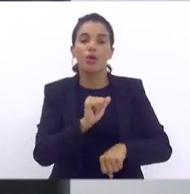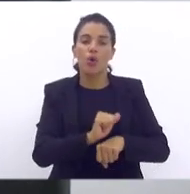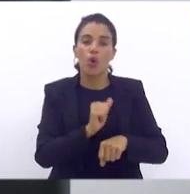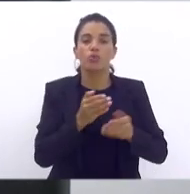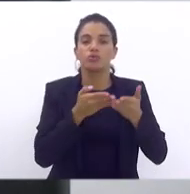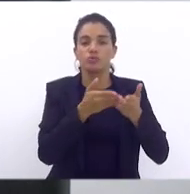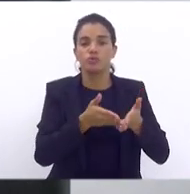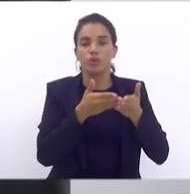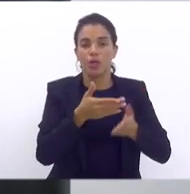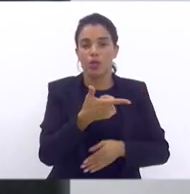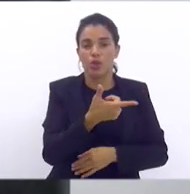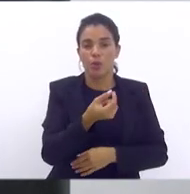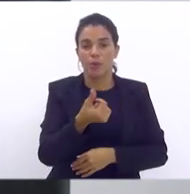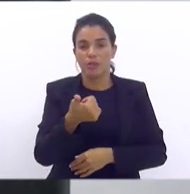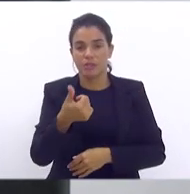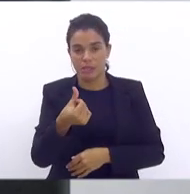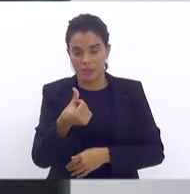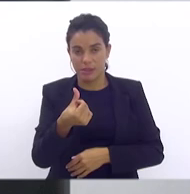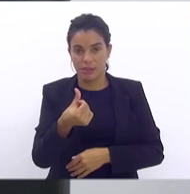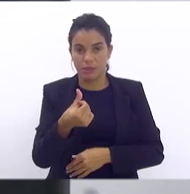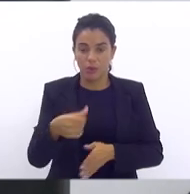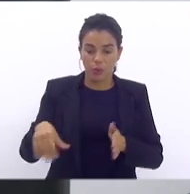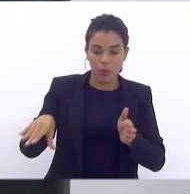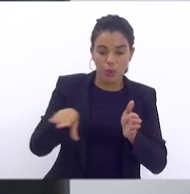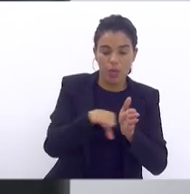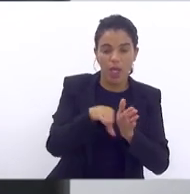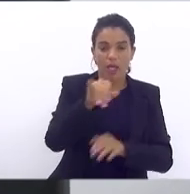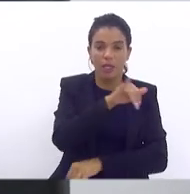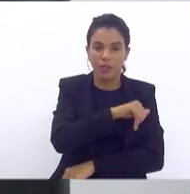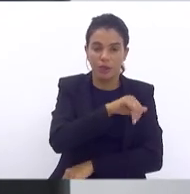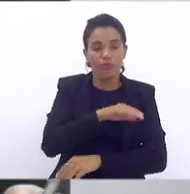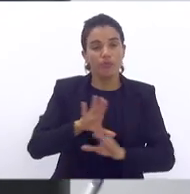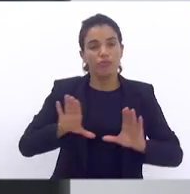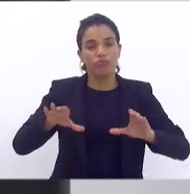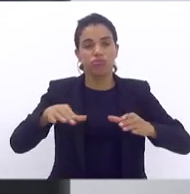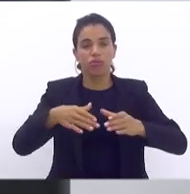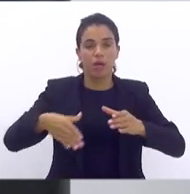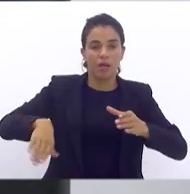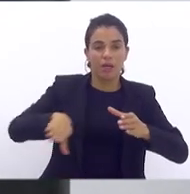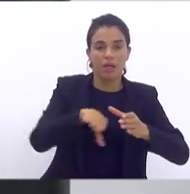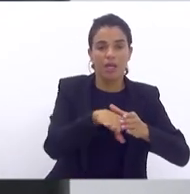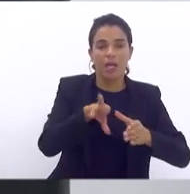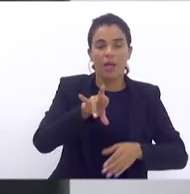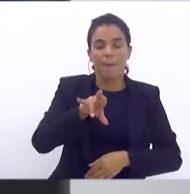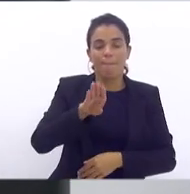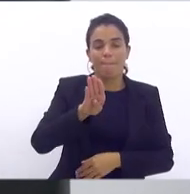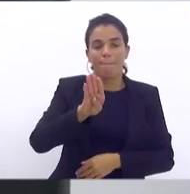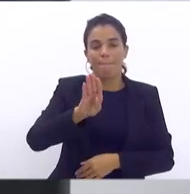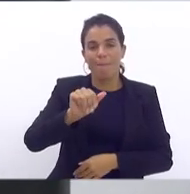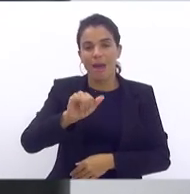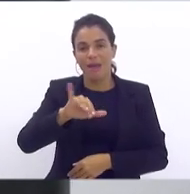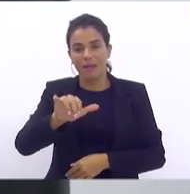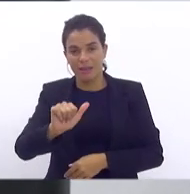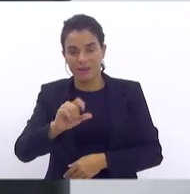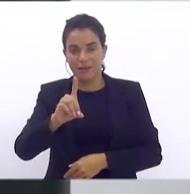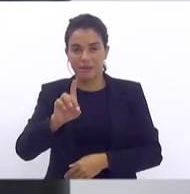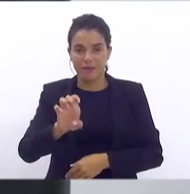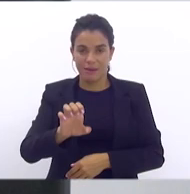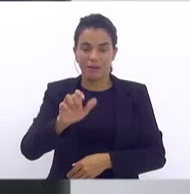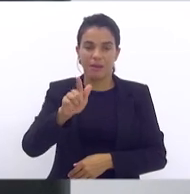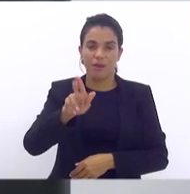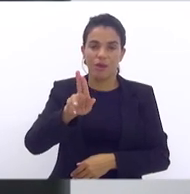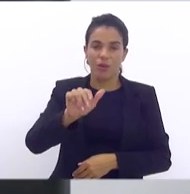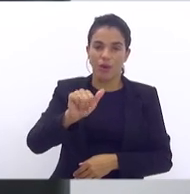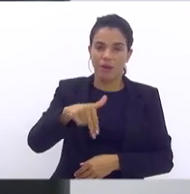2016. Quando chegou ao Rio, foi ancorado na Baía de Guanabara. Permanecia até então preso pela